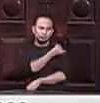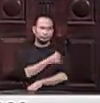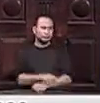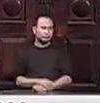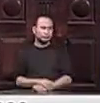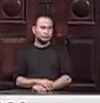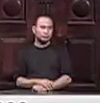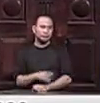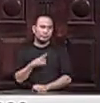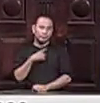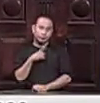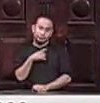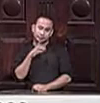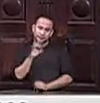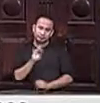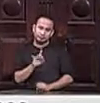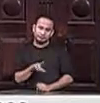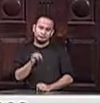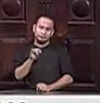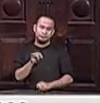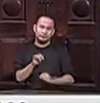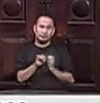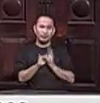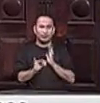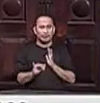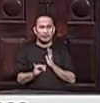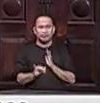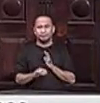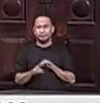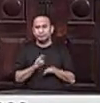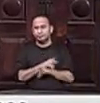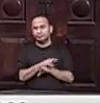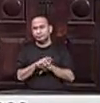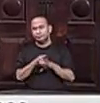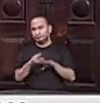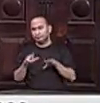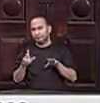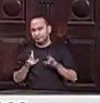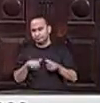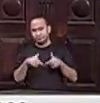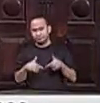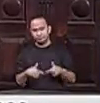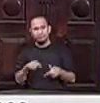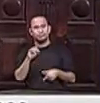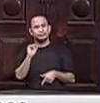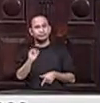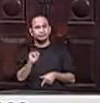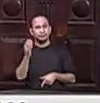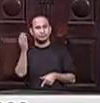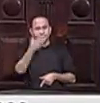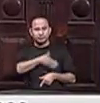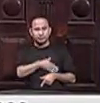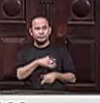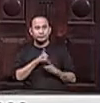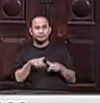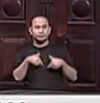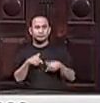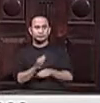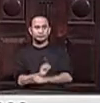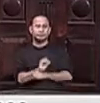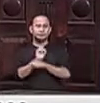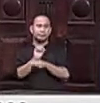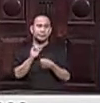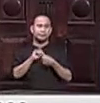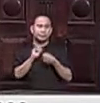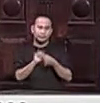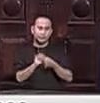as exceções previstas na lei. Uma série de medidas que comprovariam a seriedade do Estado em fazer